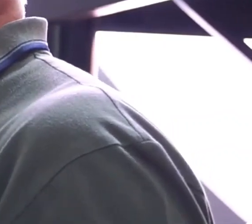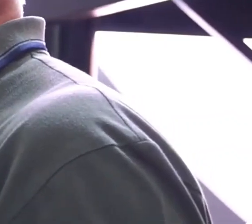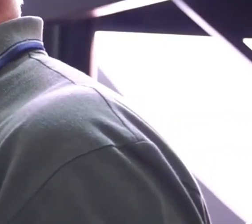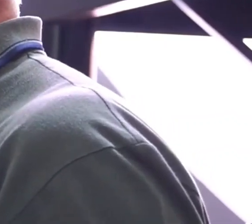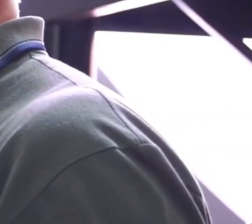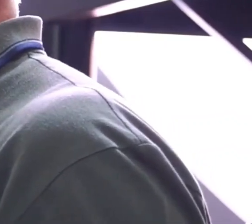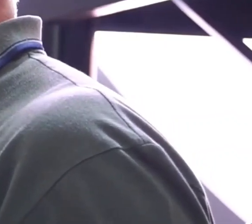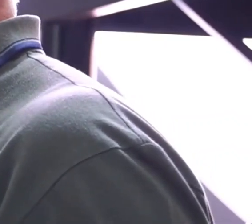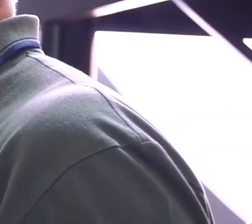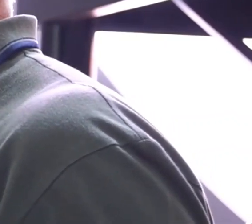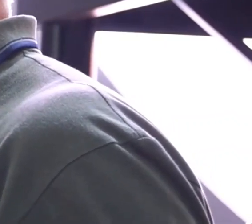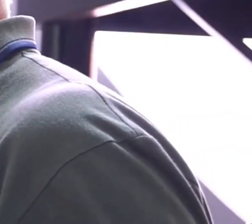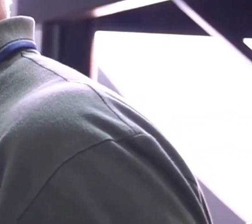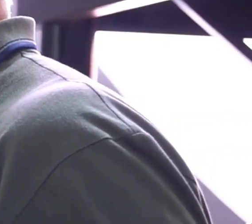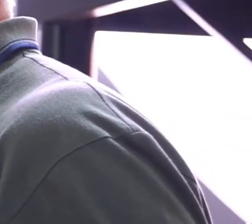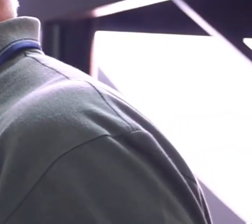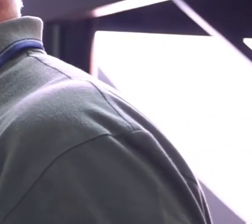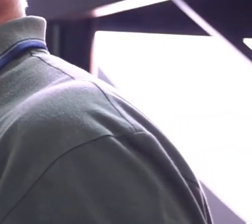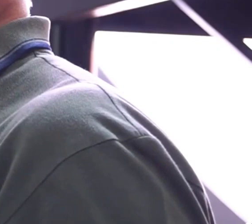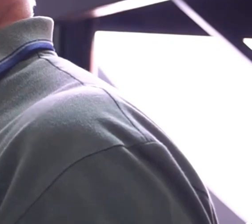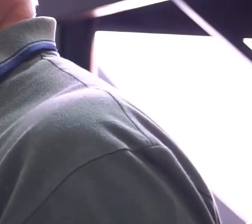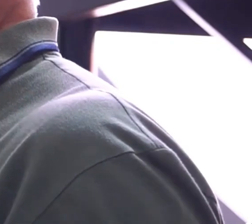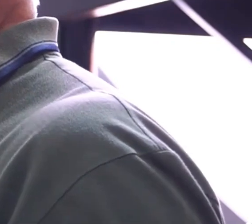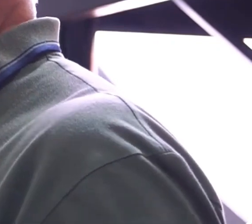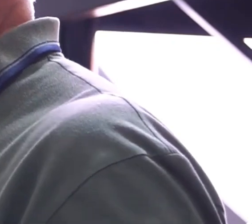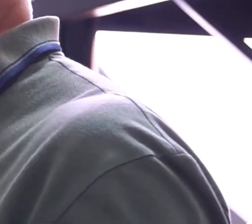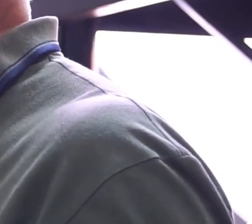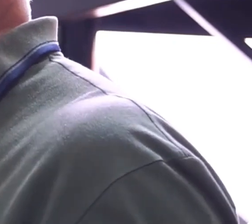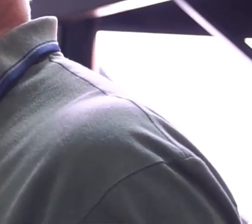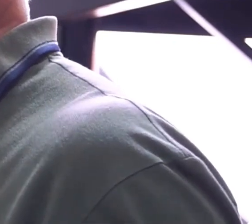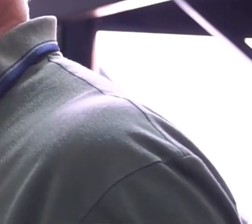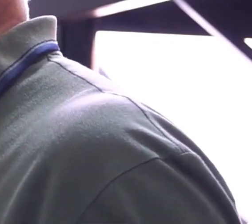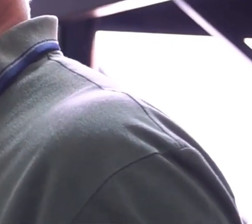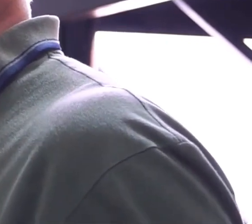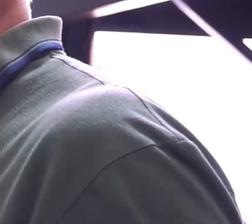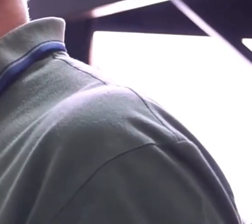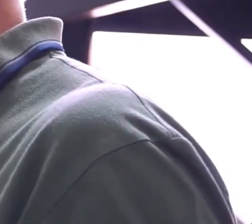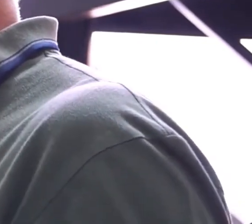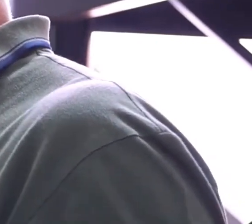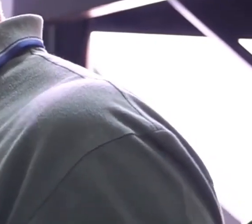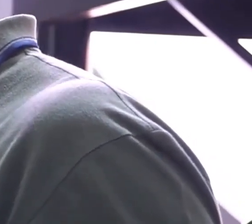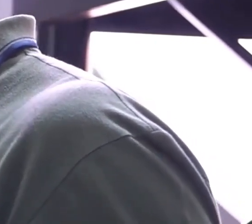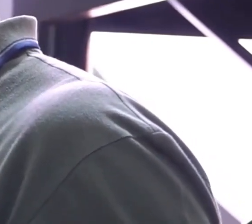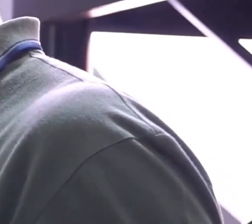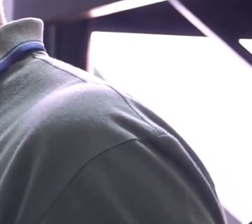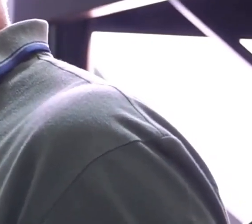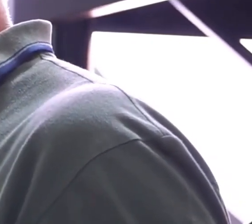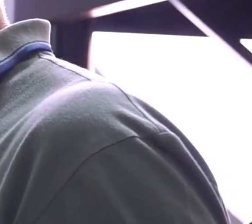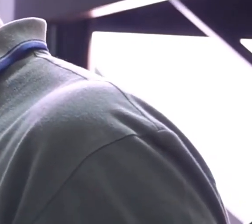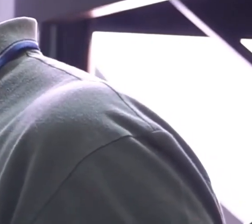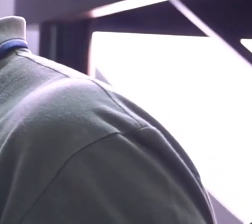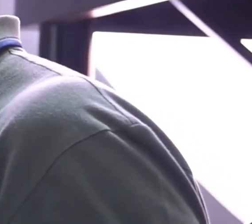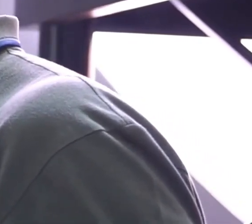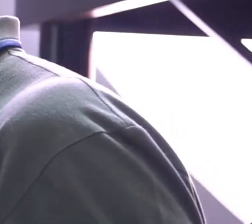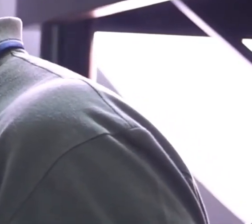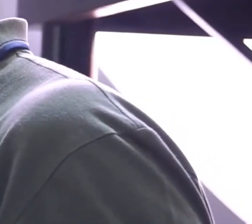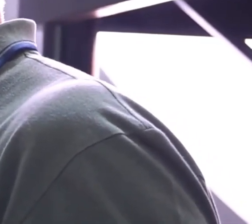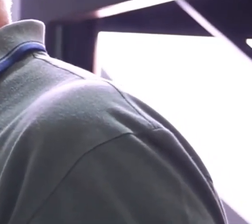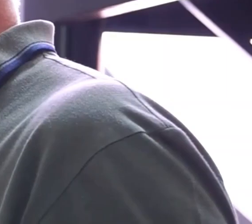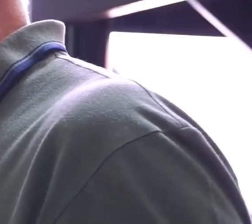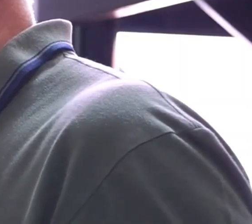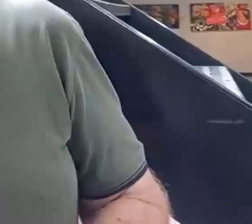exemplo, uma coleção de 20 anos que é sobre o zodíaco. E é um surrealismo